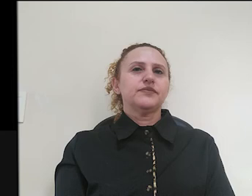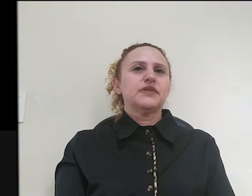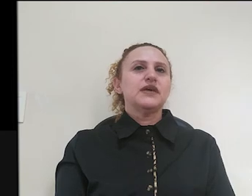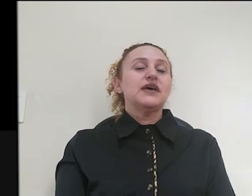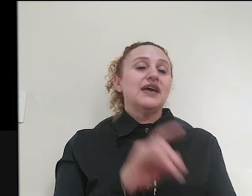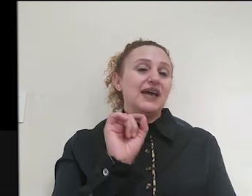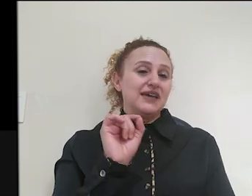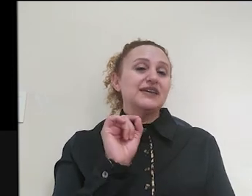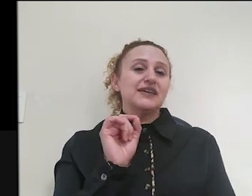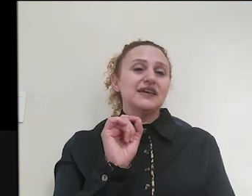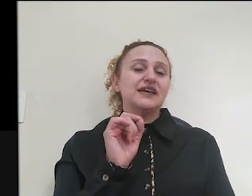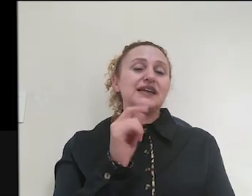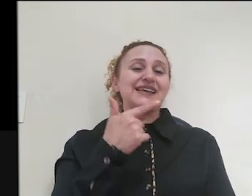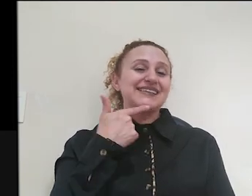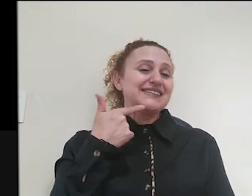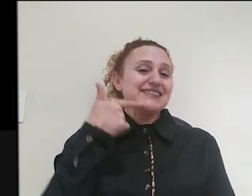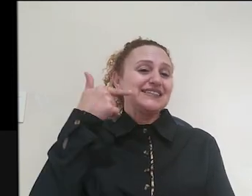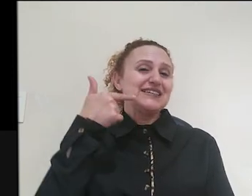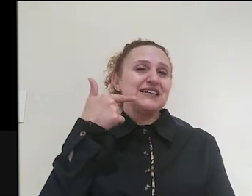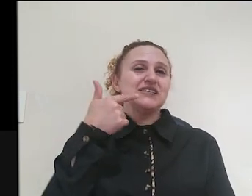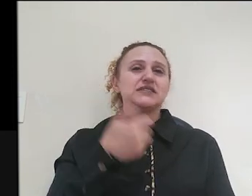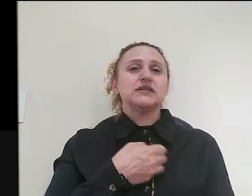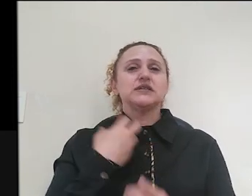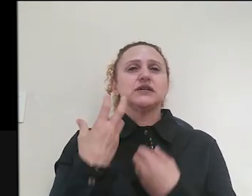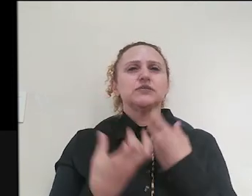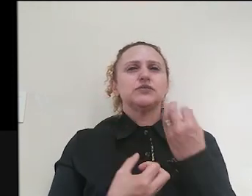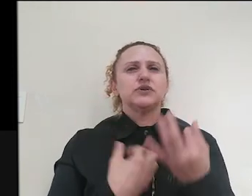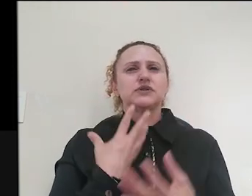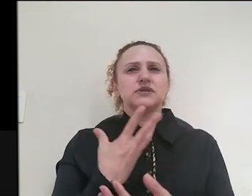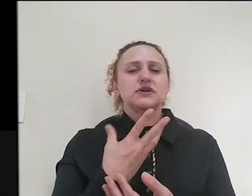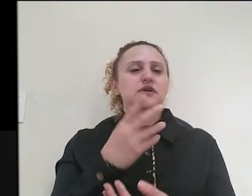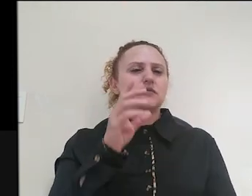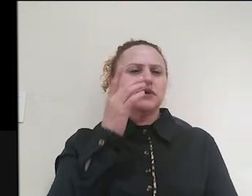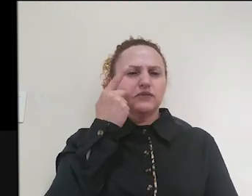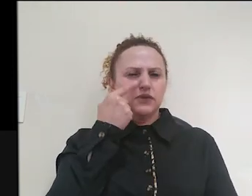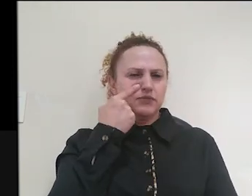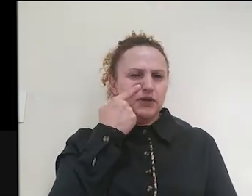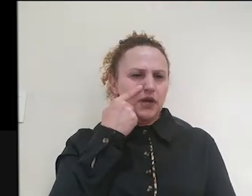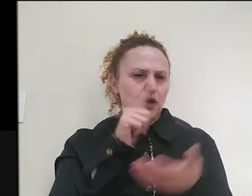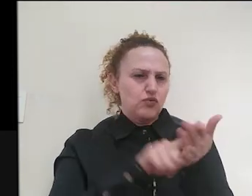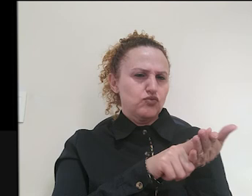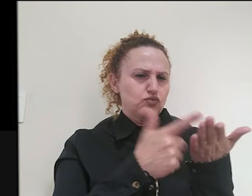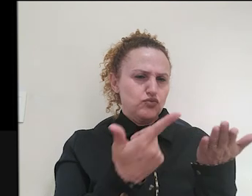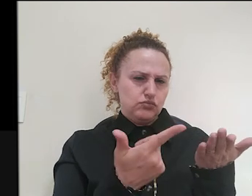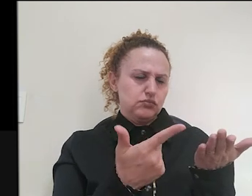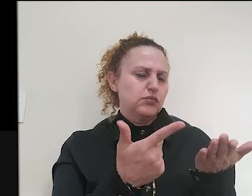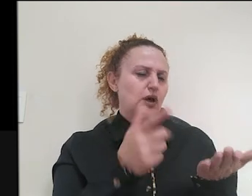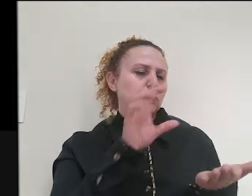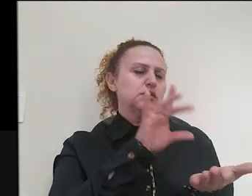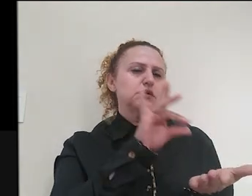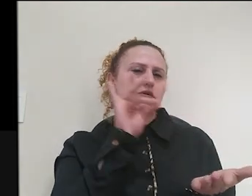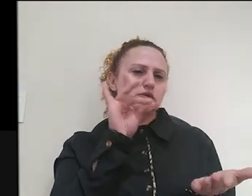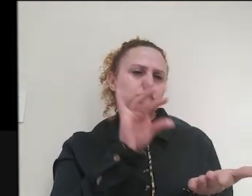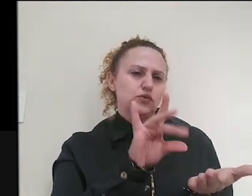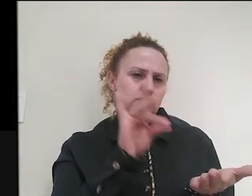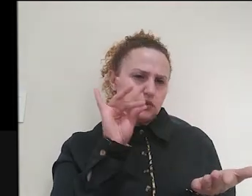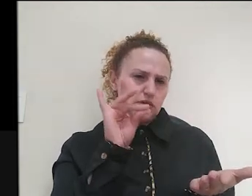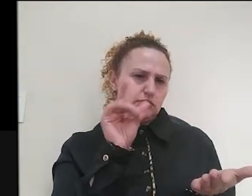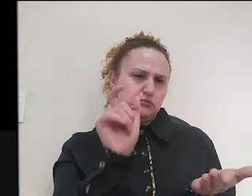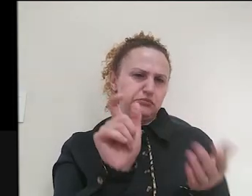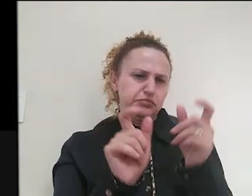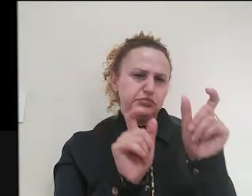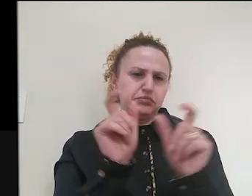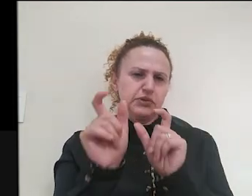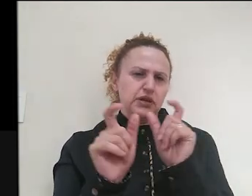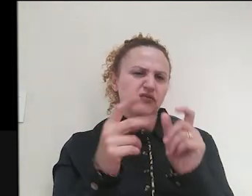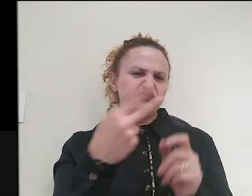artigo. Recorte em seguida com cuidado cada uma das palavras que compõem tal artigo e coloque-os numa bolsa. Agite lentamente.